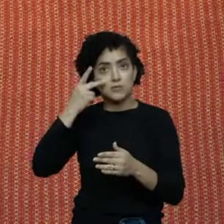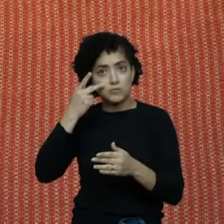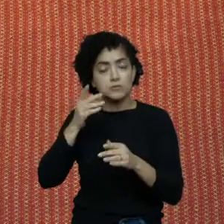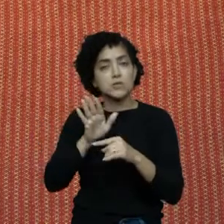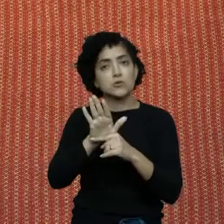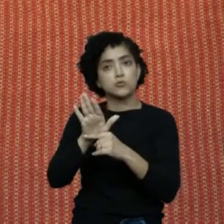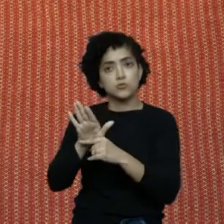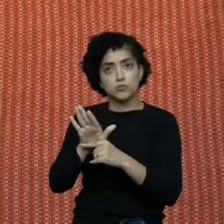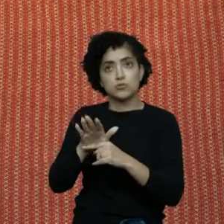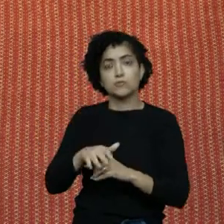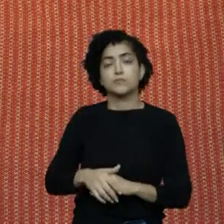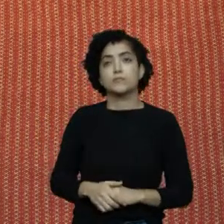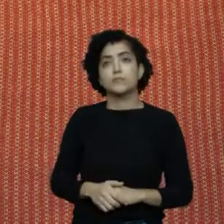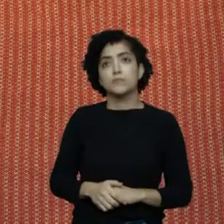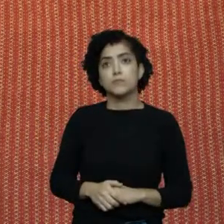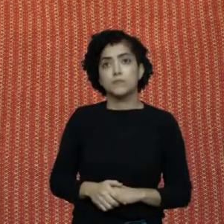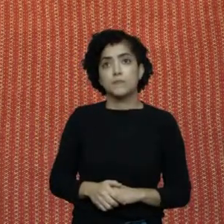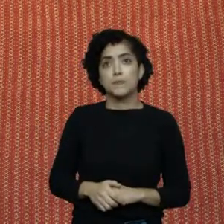isso